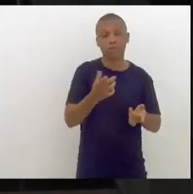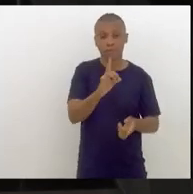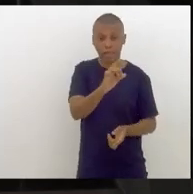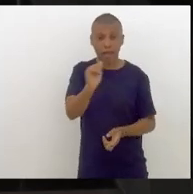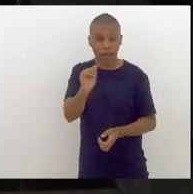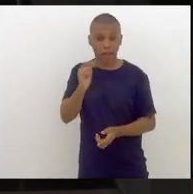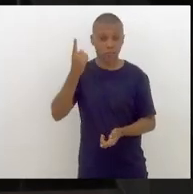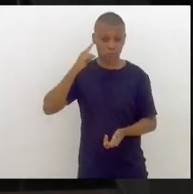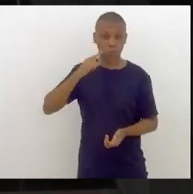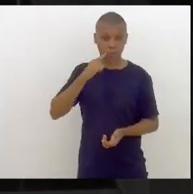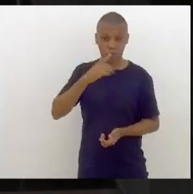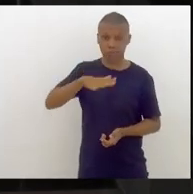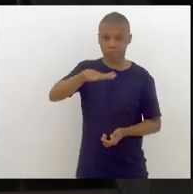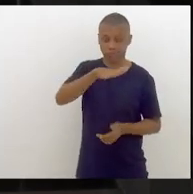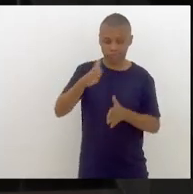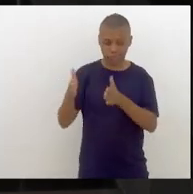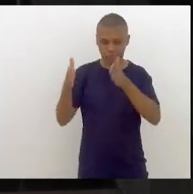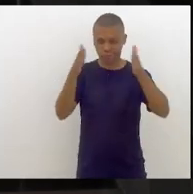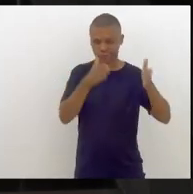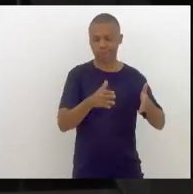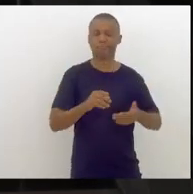senhora presidente seguramente